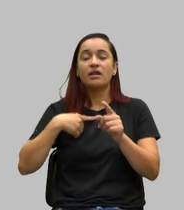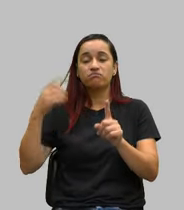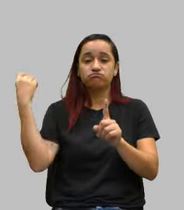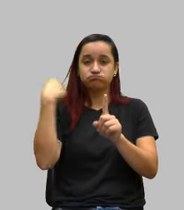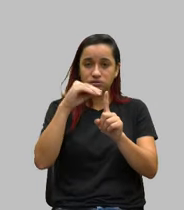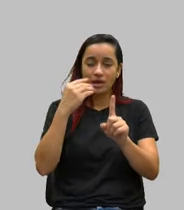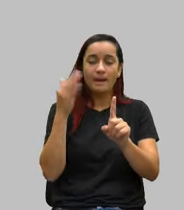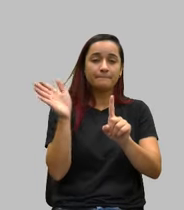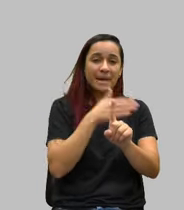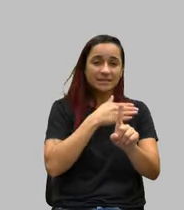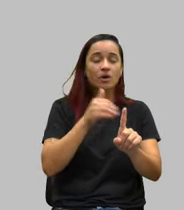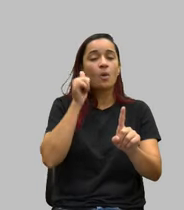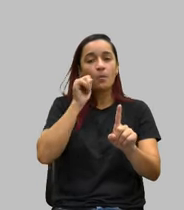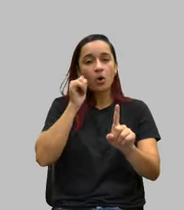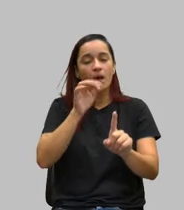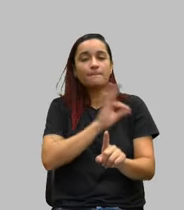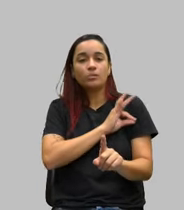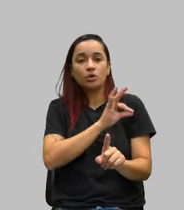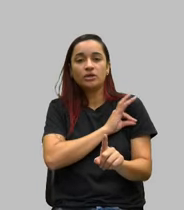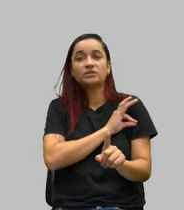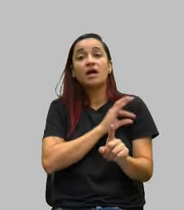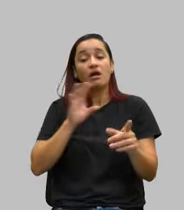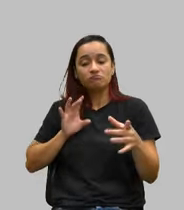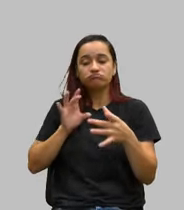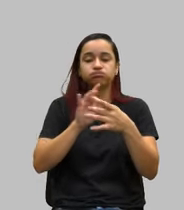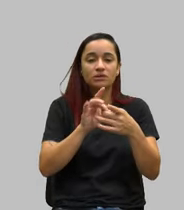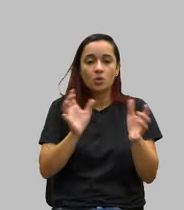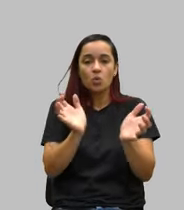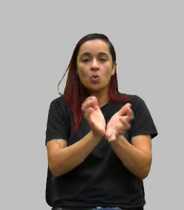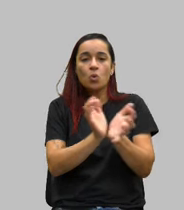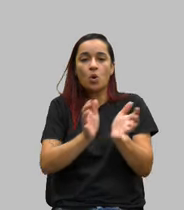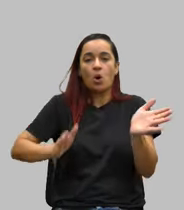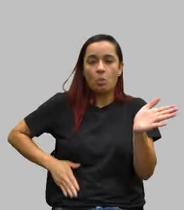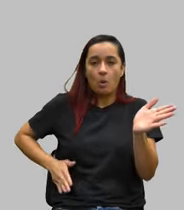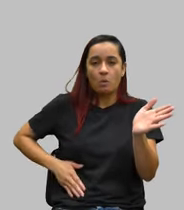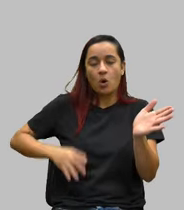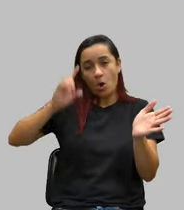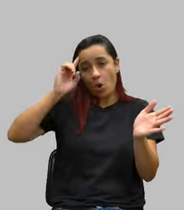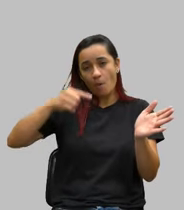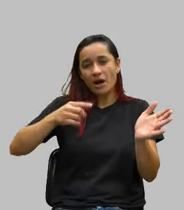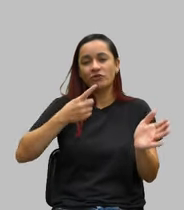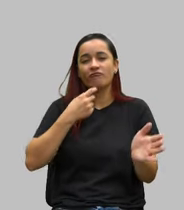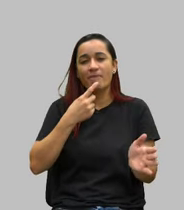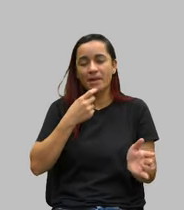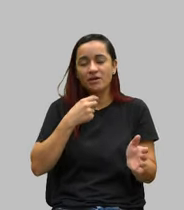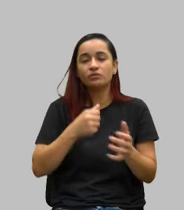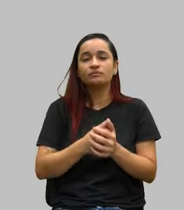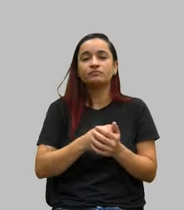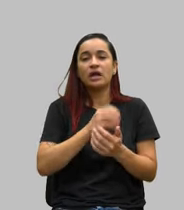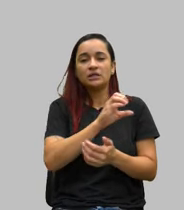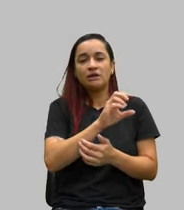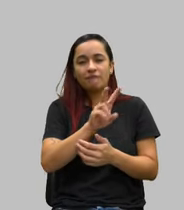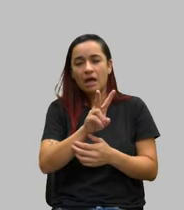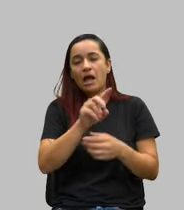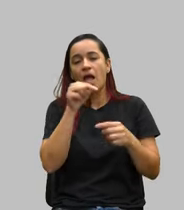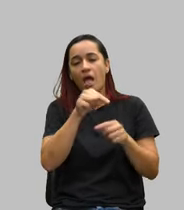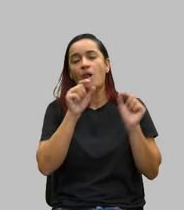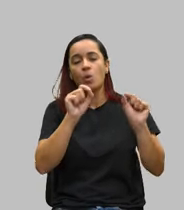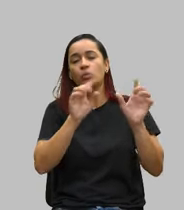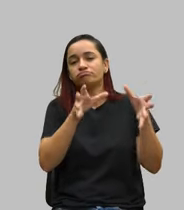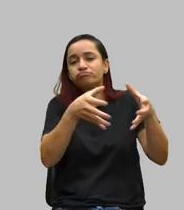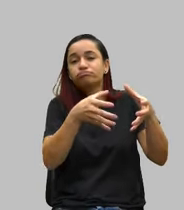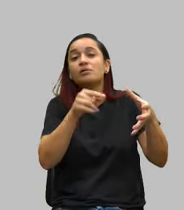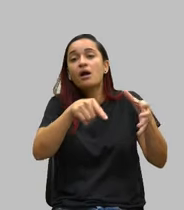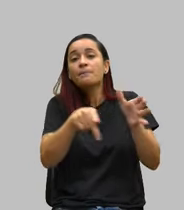Cabana em Belo Horizonte está vinculado a organização criminosa Comando Vermelho com atuação na capital e possui extensa ficha criminal Conforme você